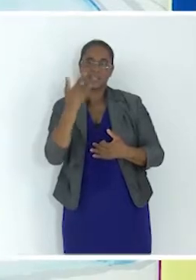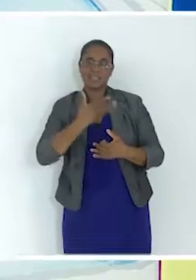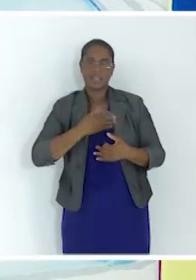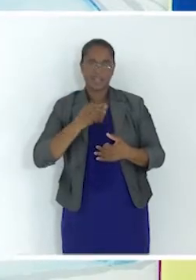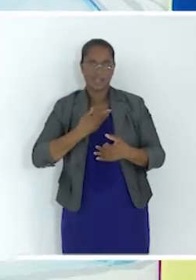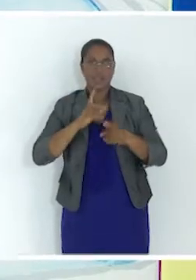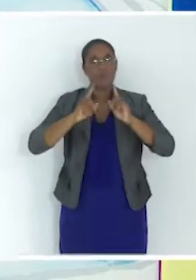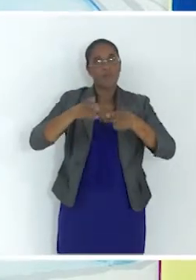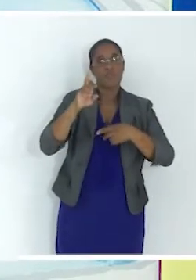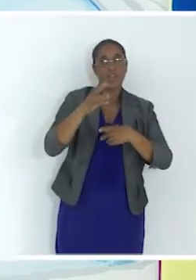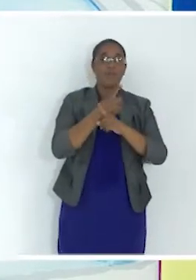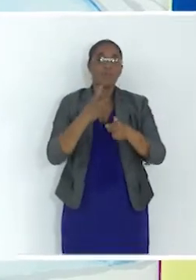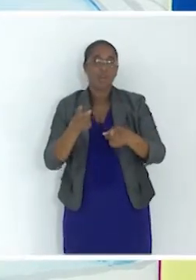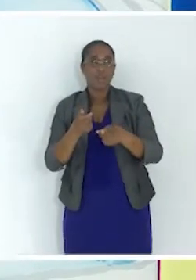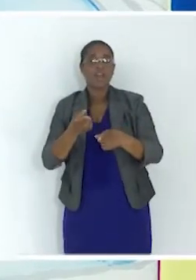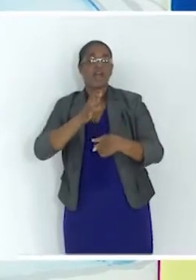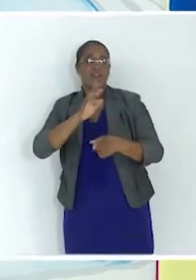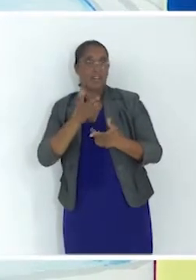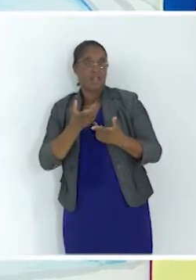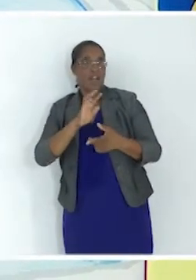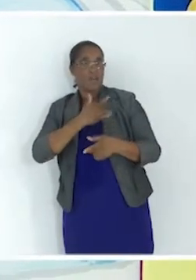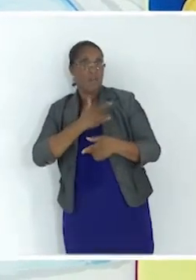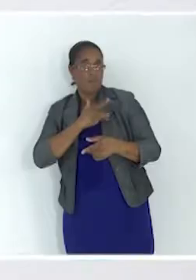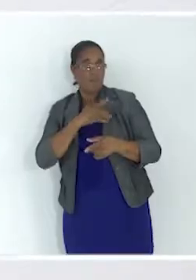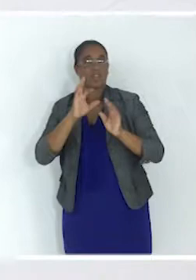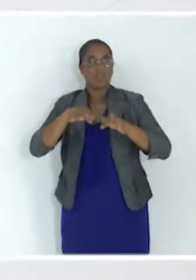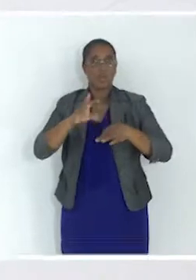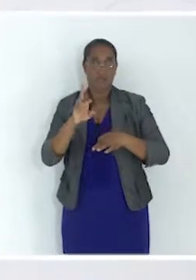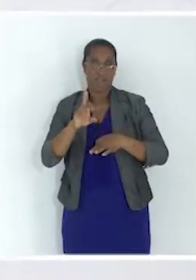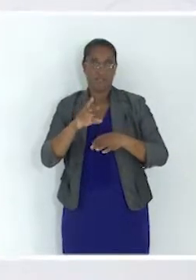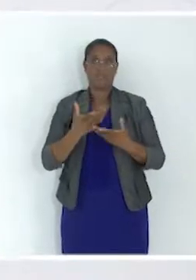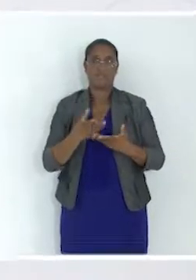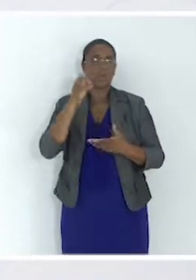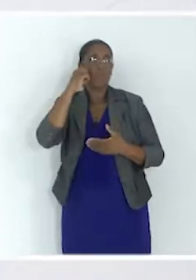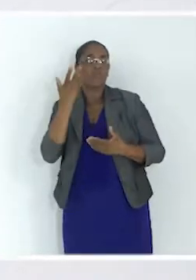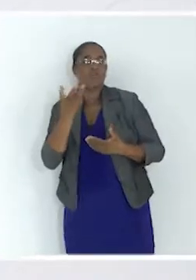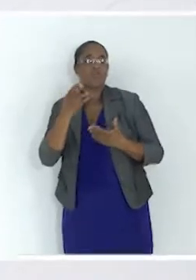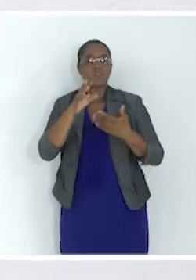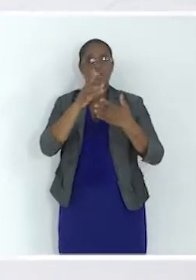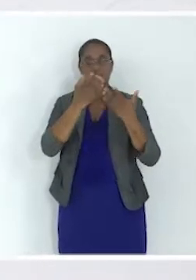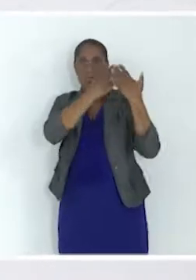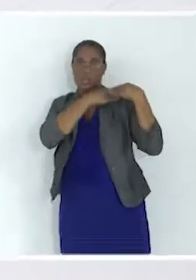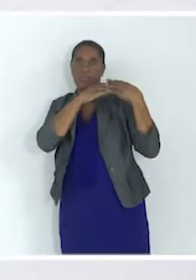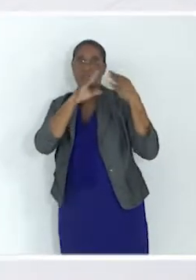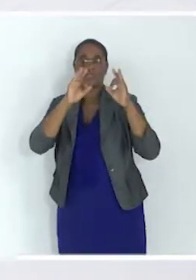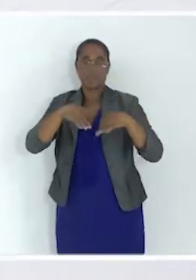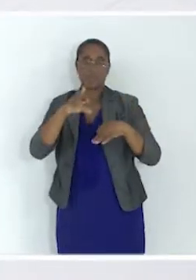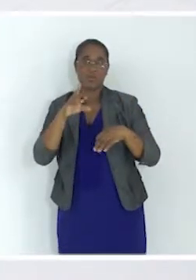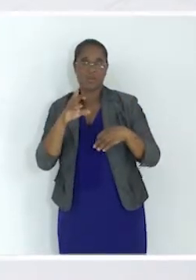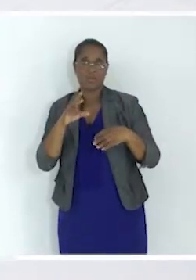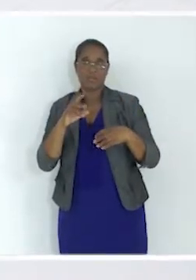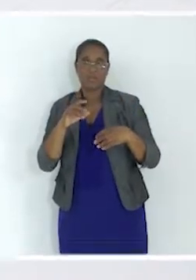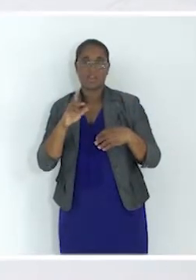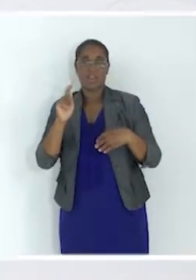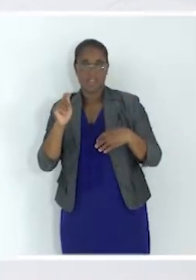R. E como responsabilidade termina com E, então a próxima palavra vai começar